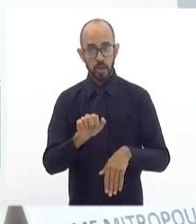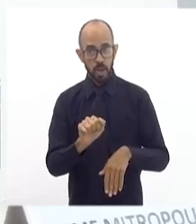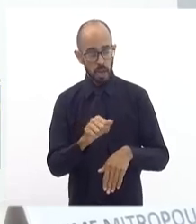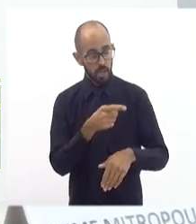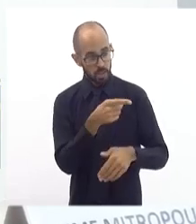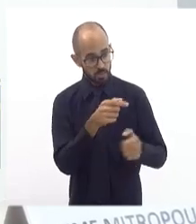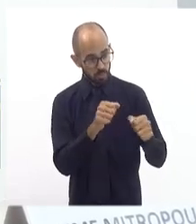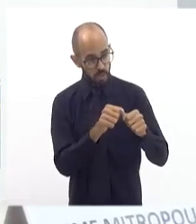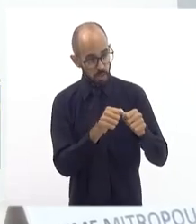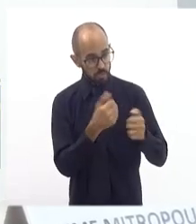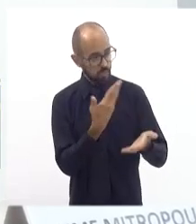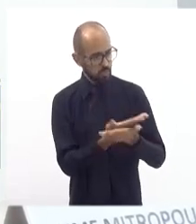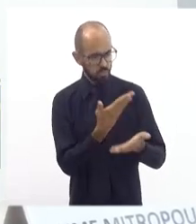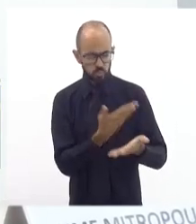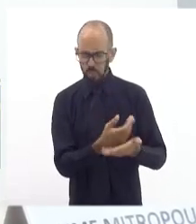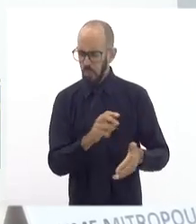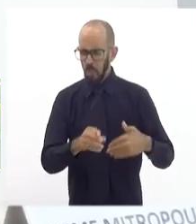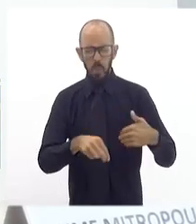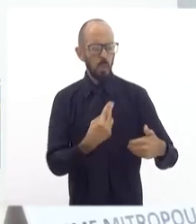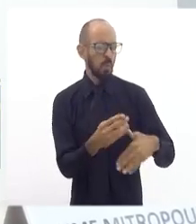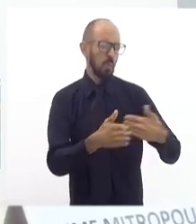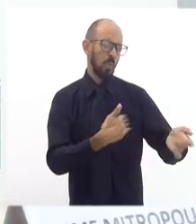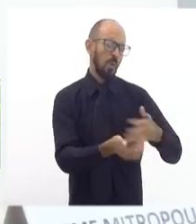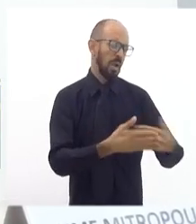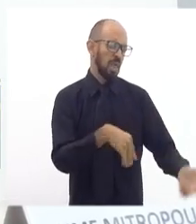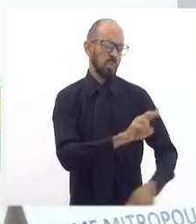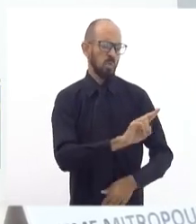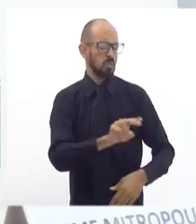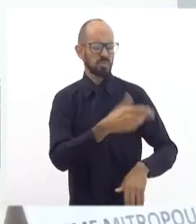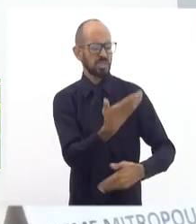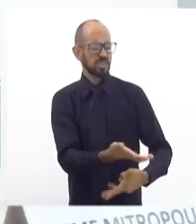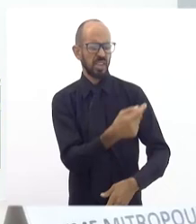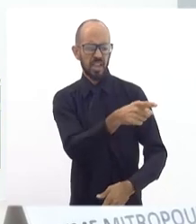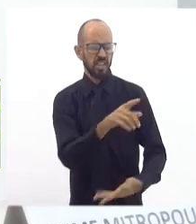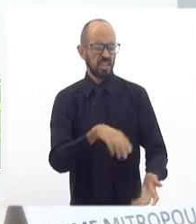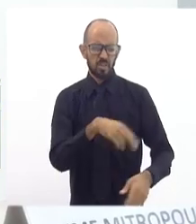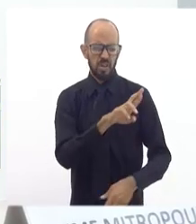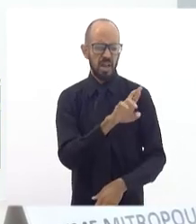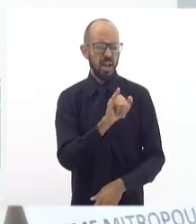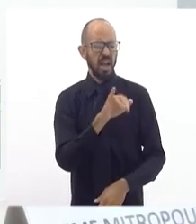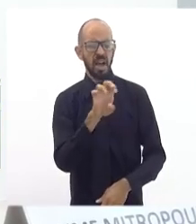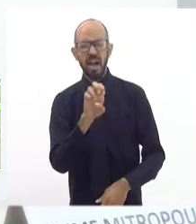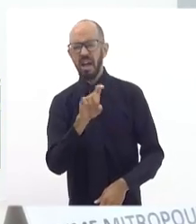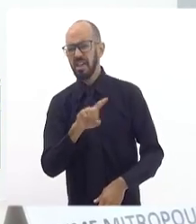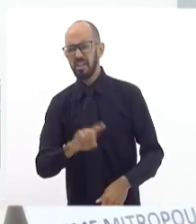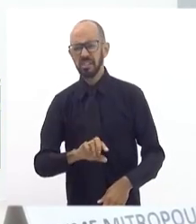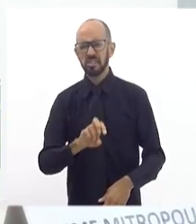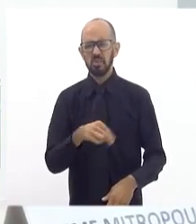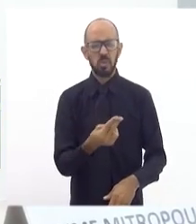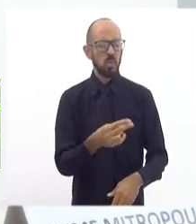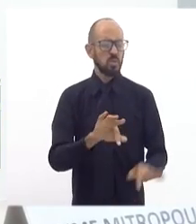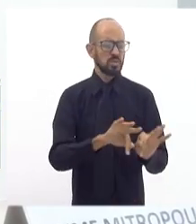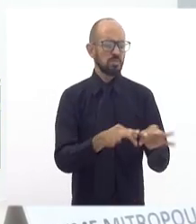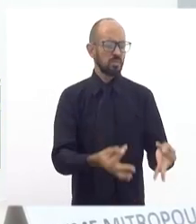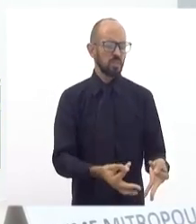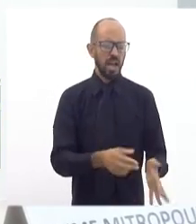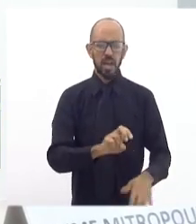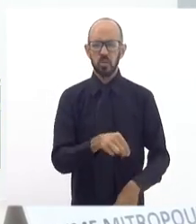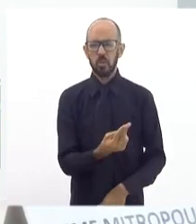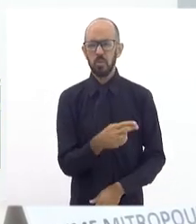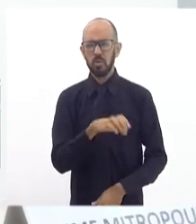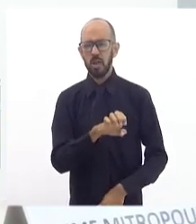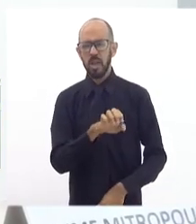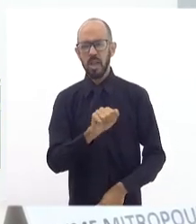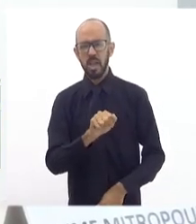fazer esses estudos Seja lá o nome que de aos estudos Rais ou simplificado e vamos discutir isso também